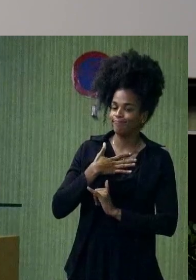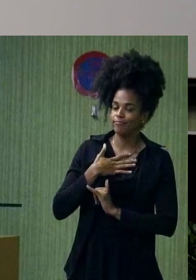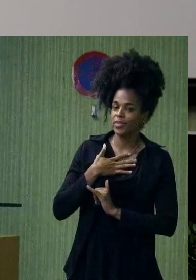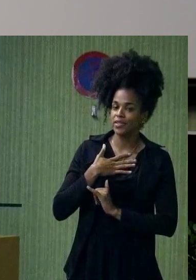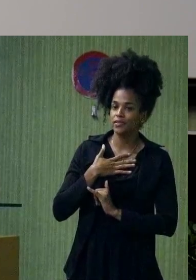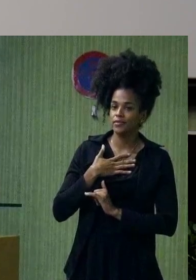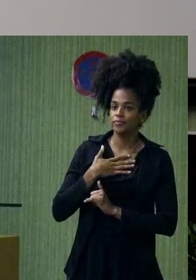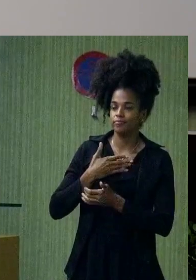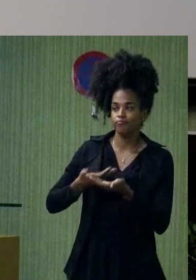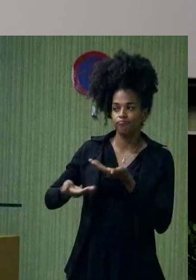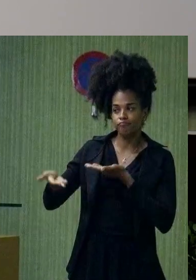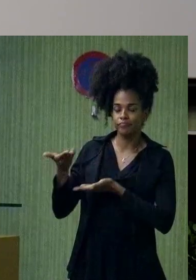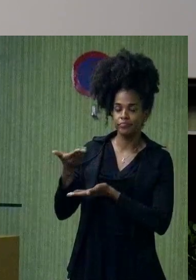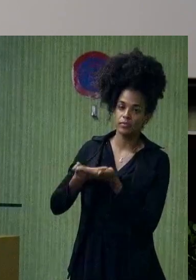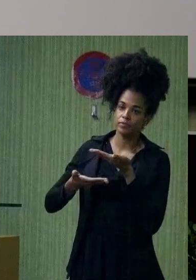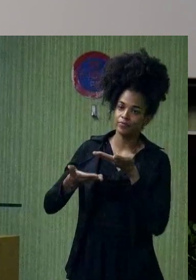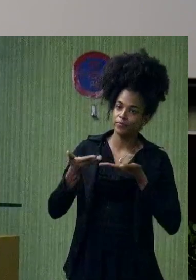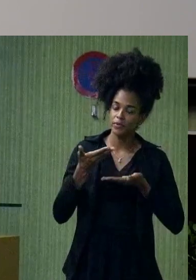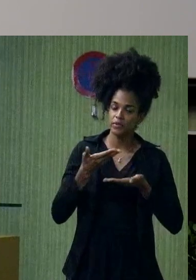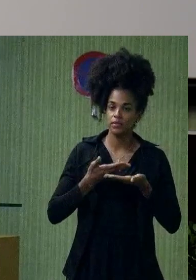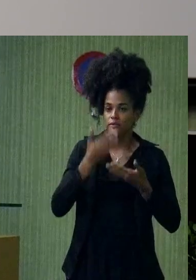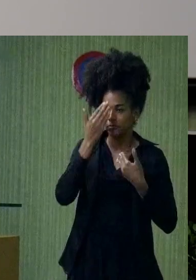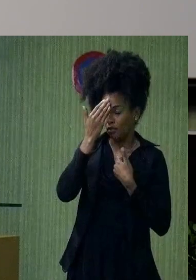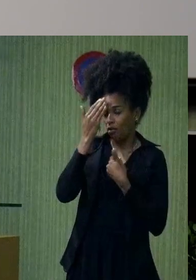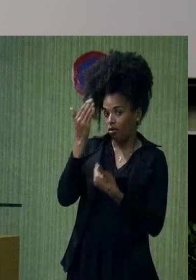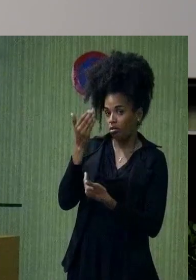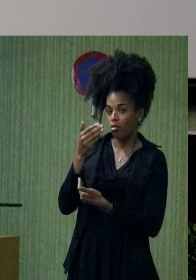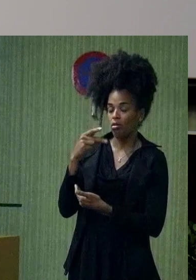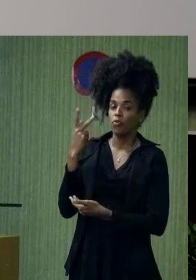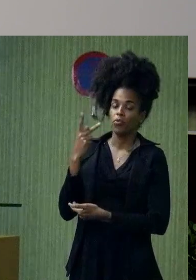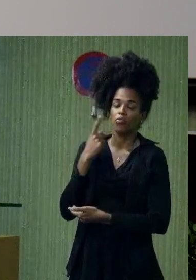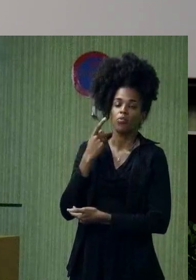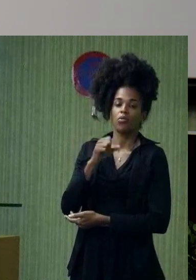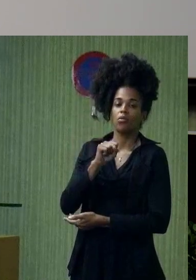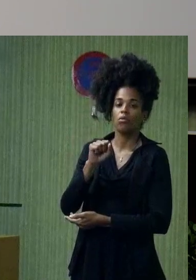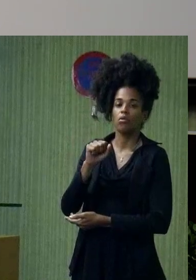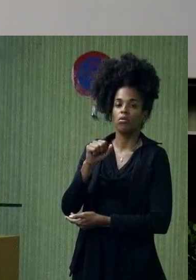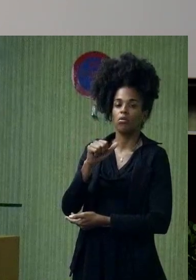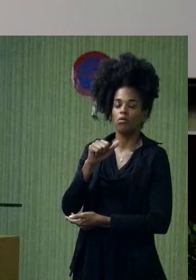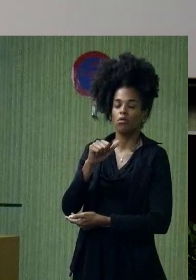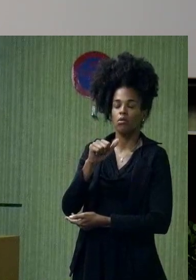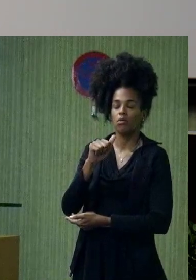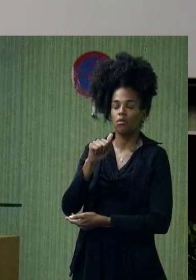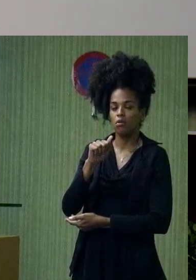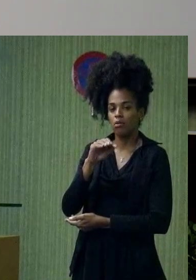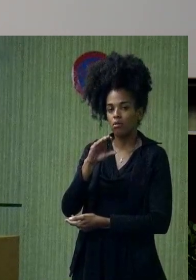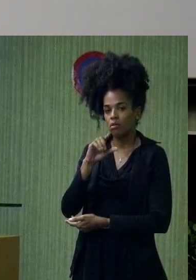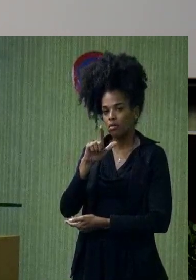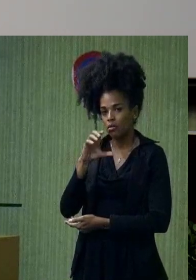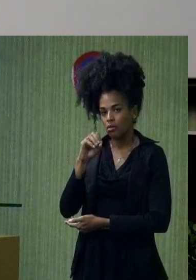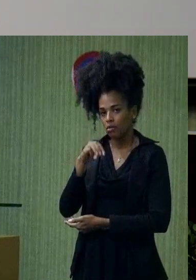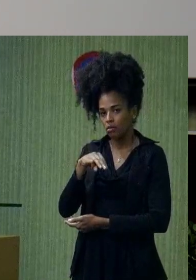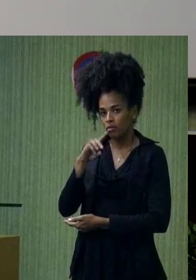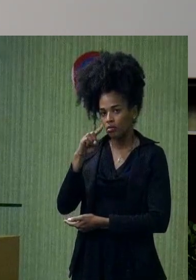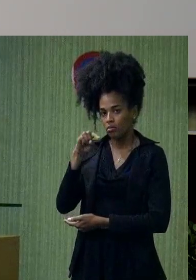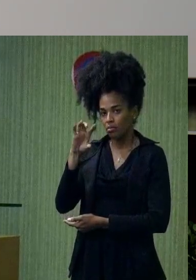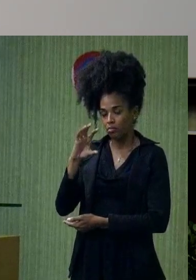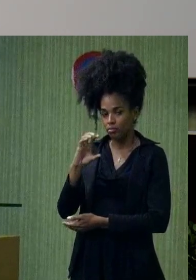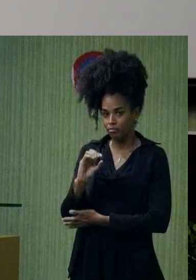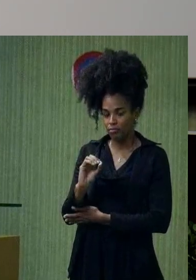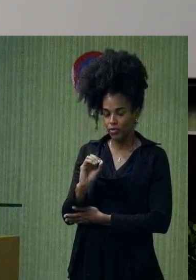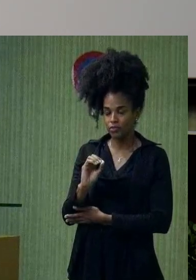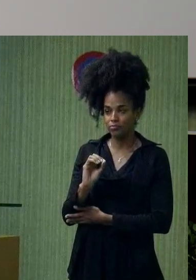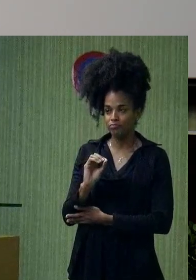vocês agradecer o Dr Salomon que com quem eu aprendi bastante hoje né cujo comentar